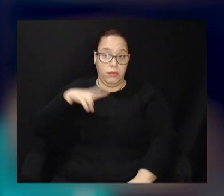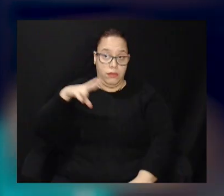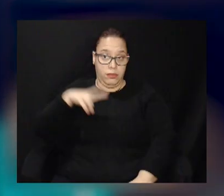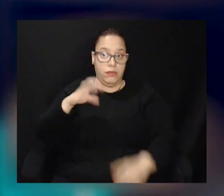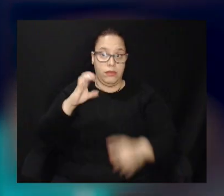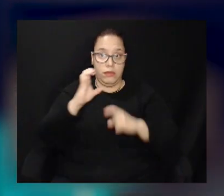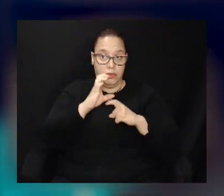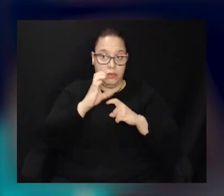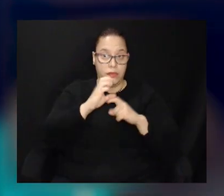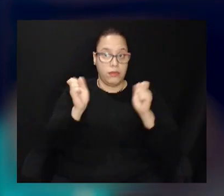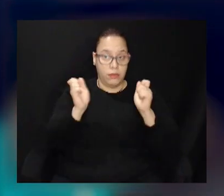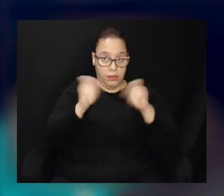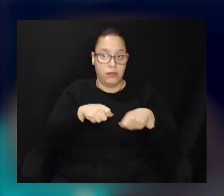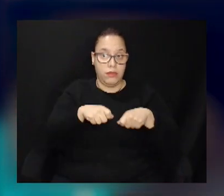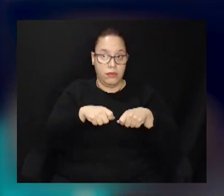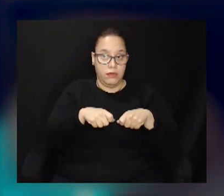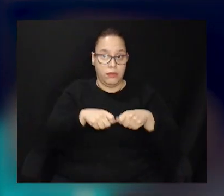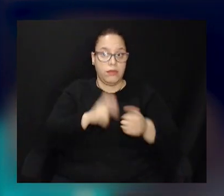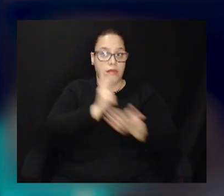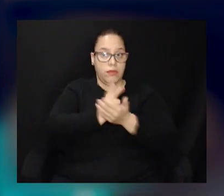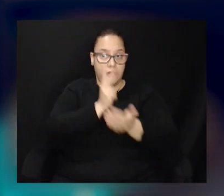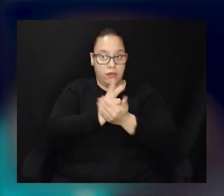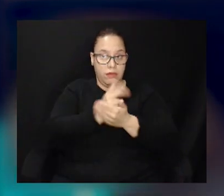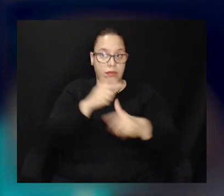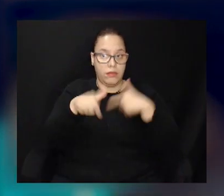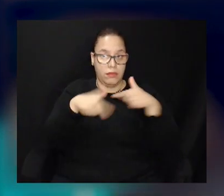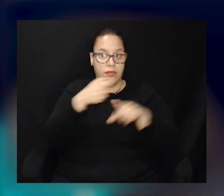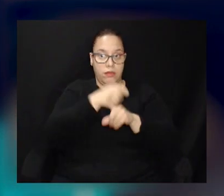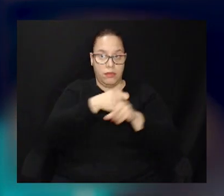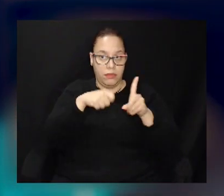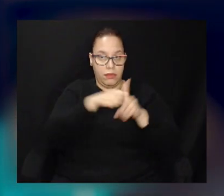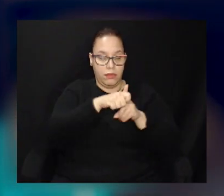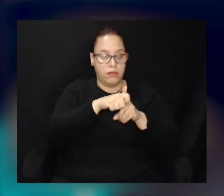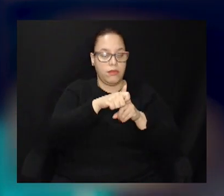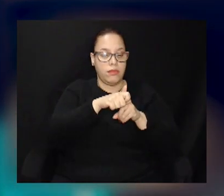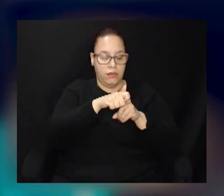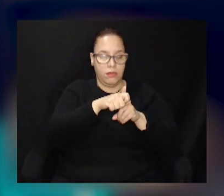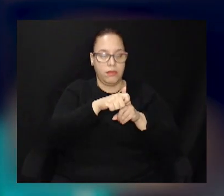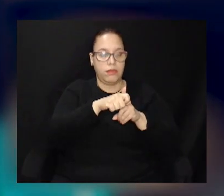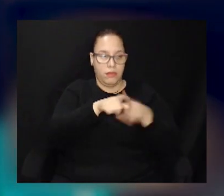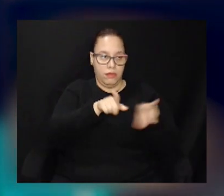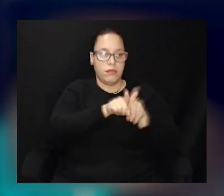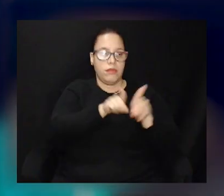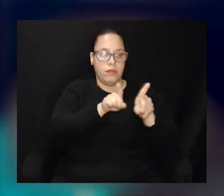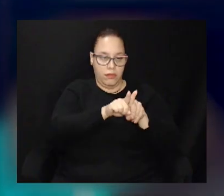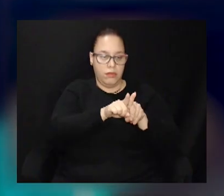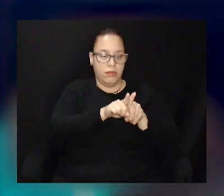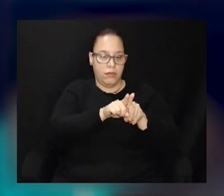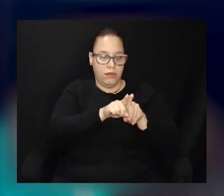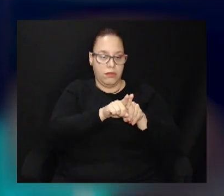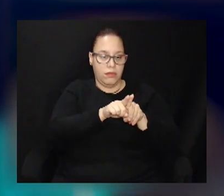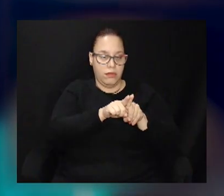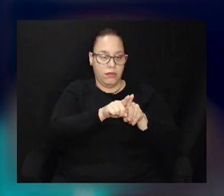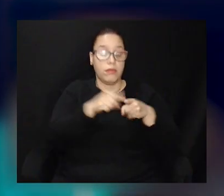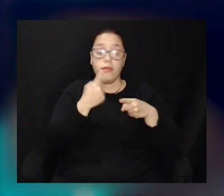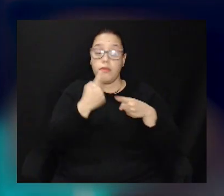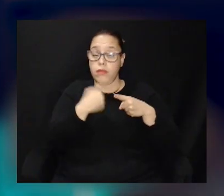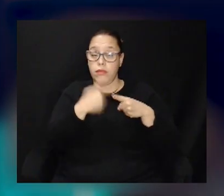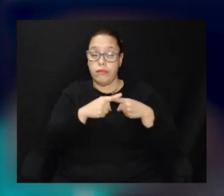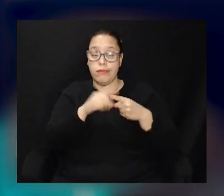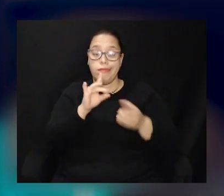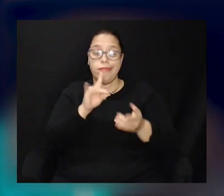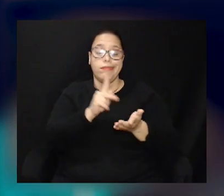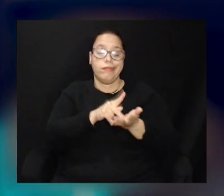possível, continuar mantendo esse trabalho filantrópico que você faz, porque a realidade é